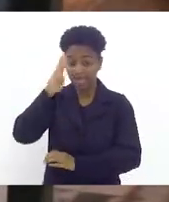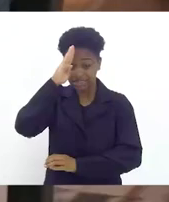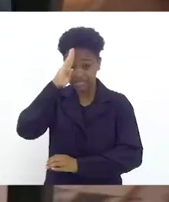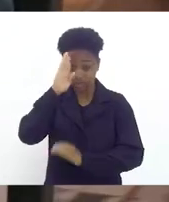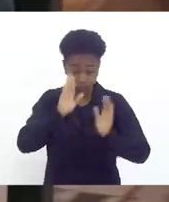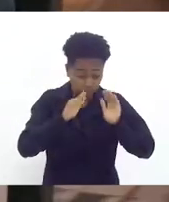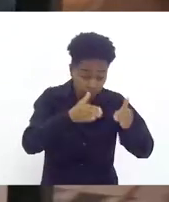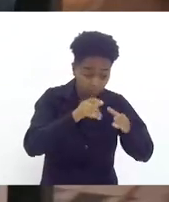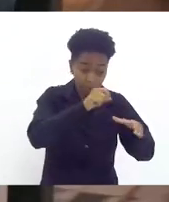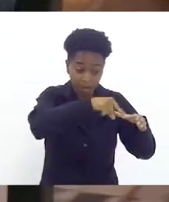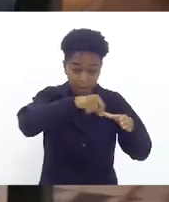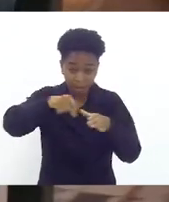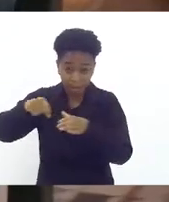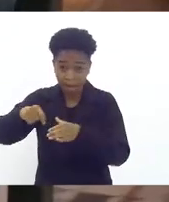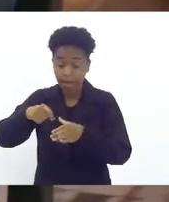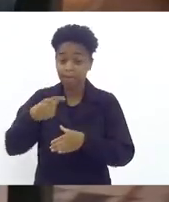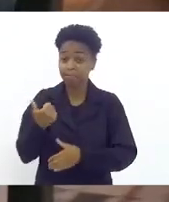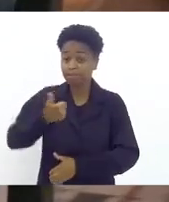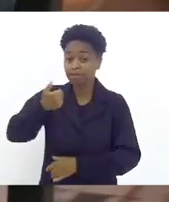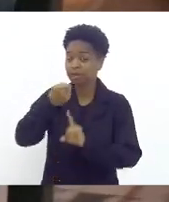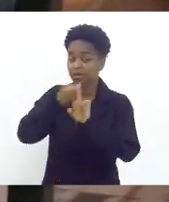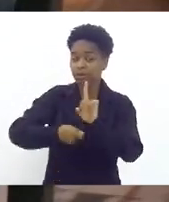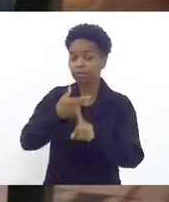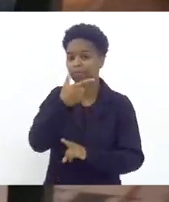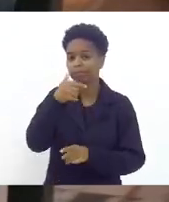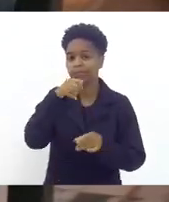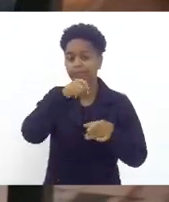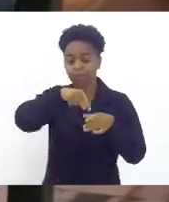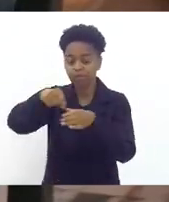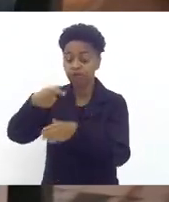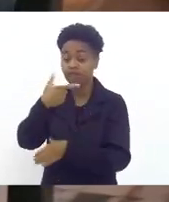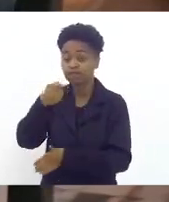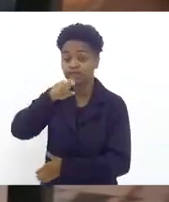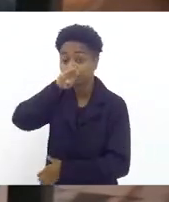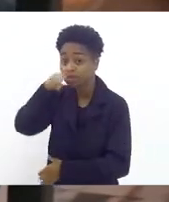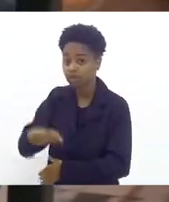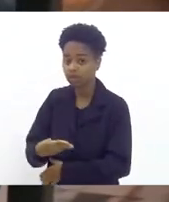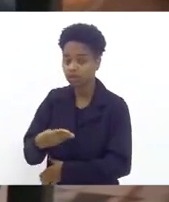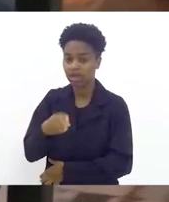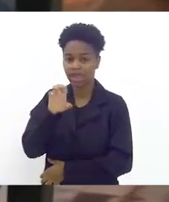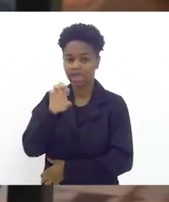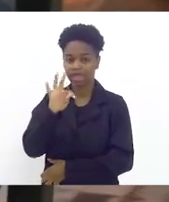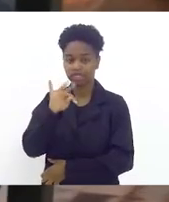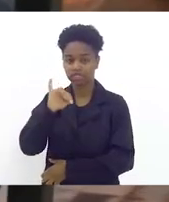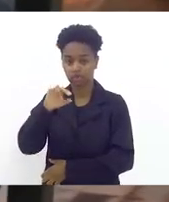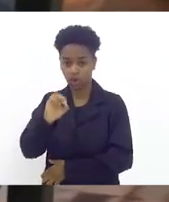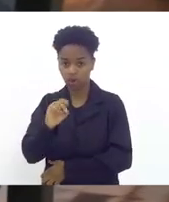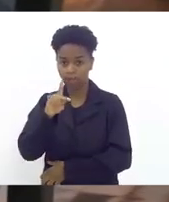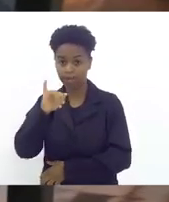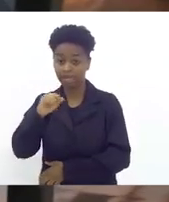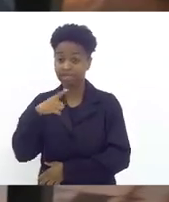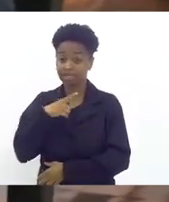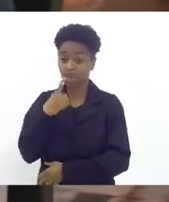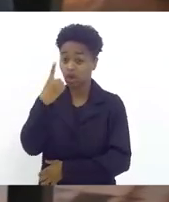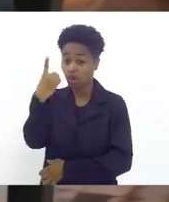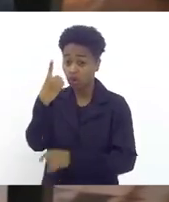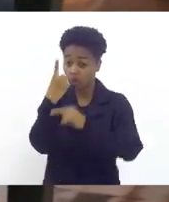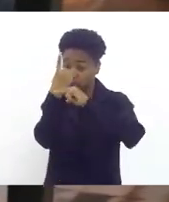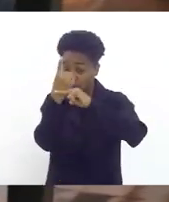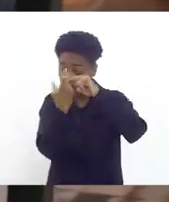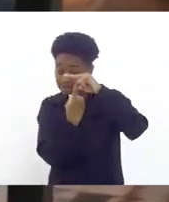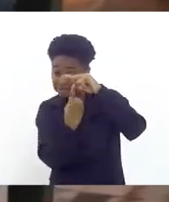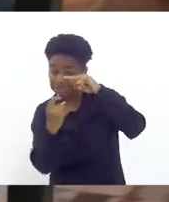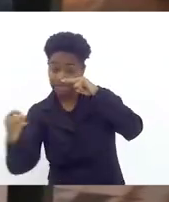árvore no primeiro mês plantou 20 milhões a Etiópia que tem um centésimo do PIB do Brasil